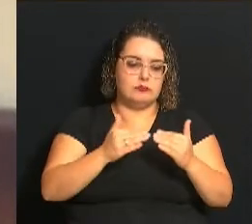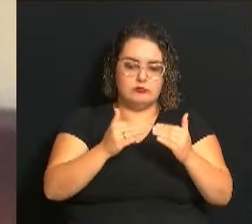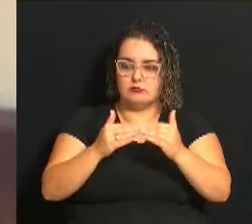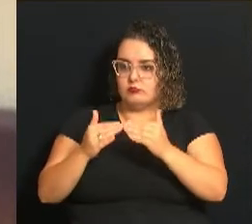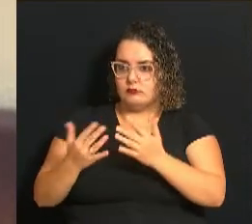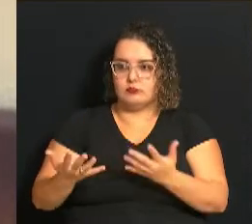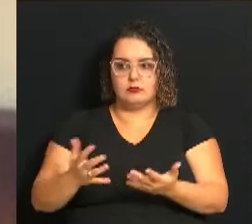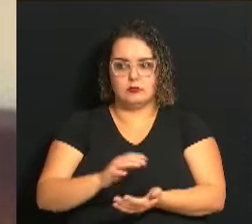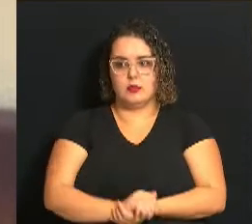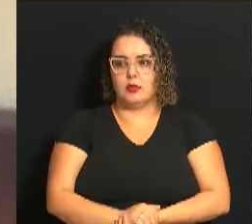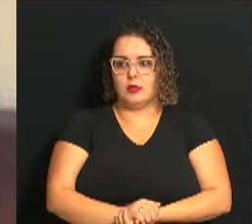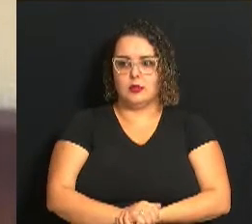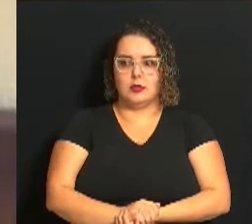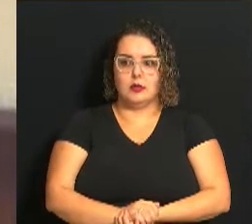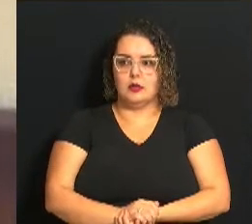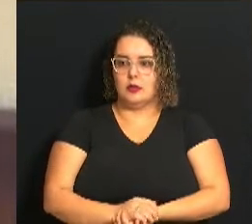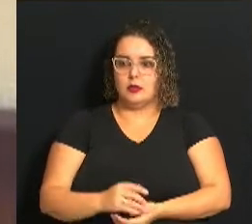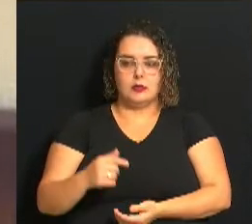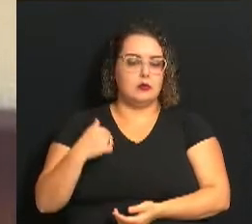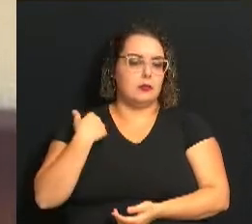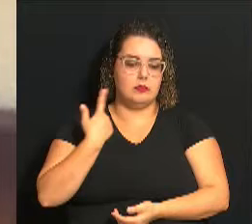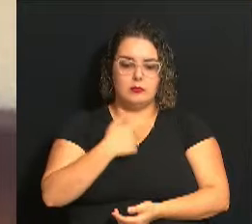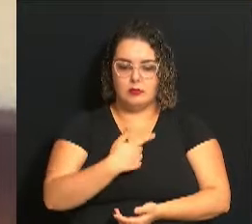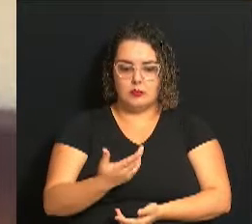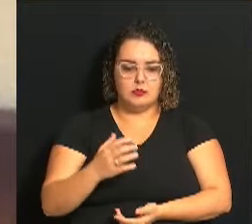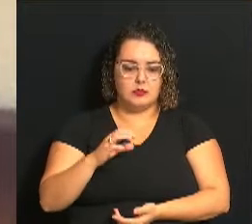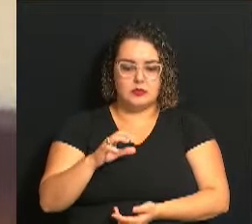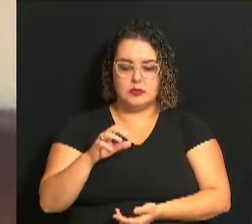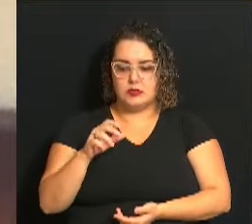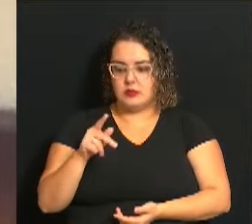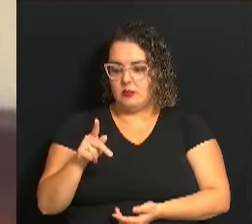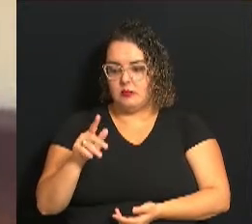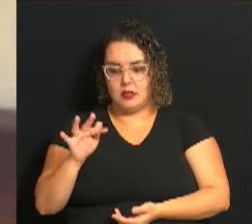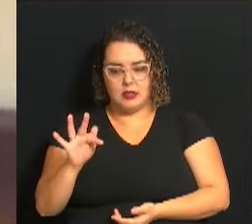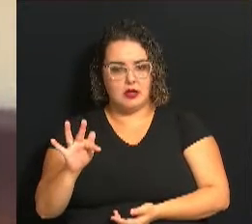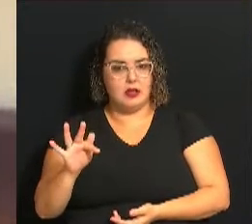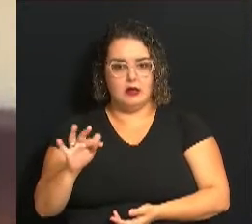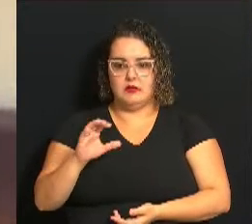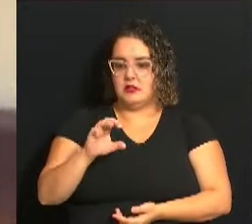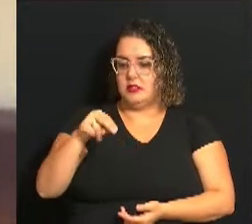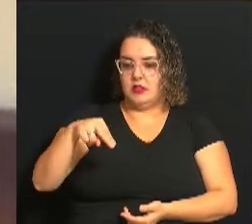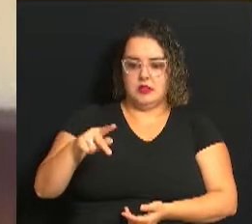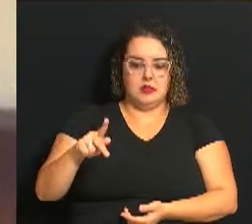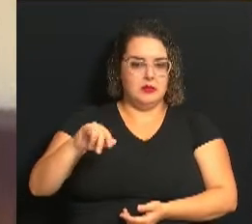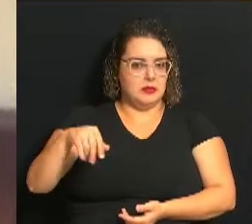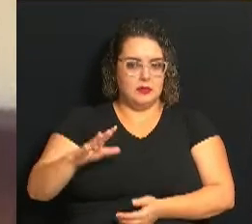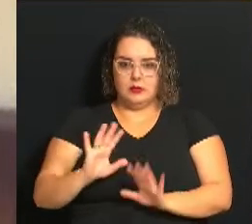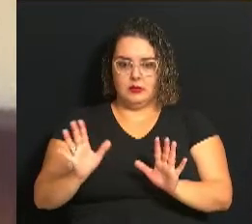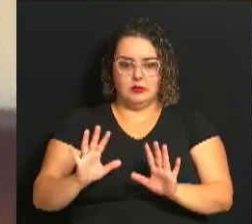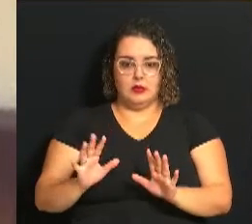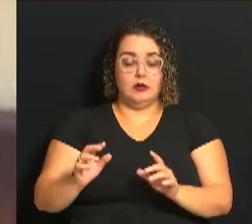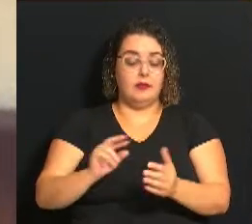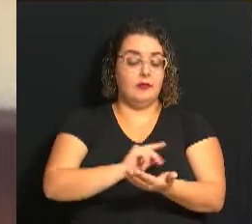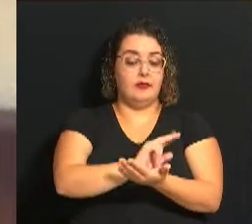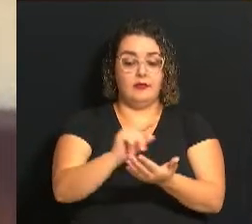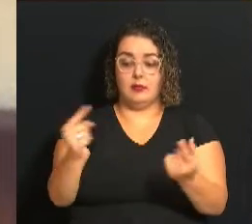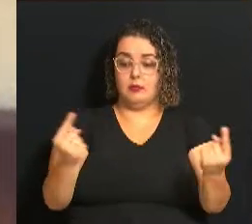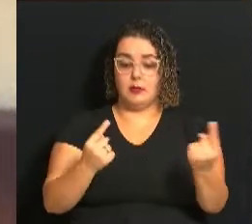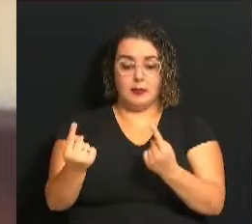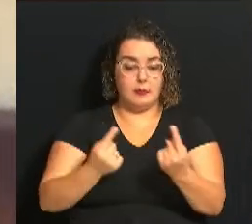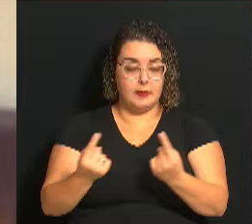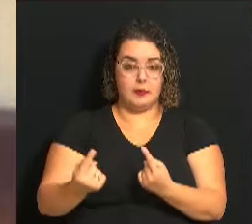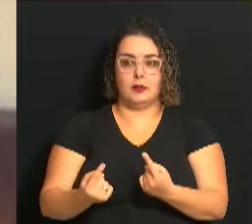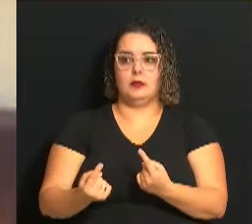gente não faz isso por CPF, não faz isso por CNPJ. Nós somos procurados por dezenas de pessoas, de aprovadores,